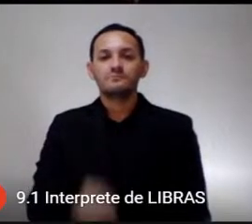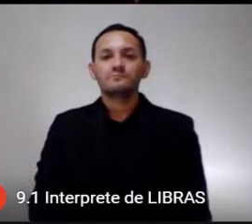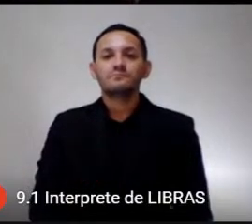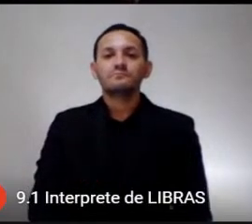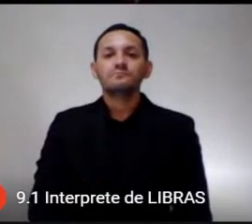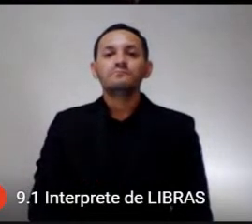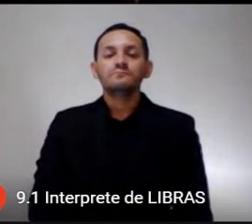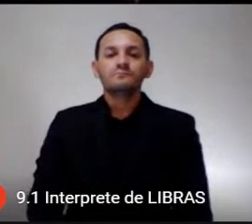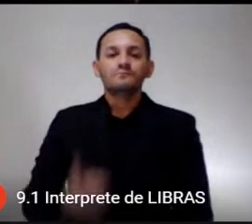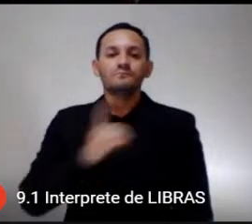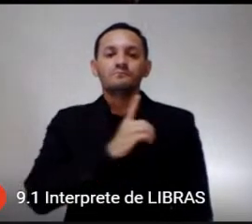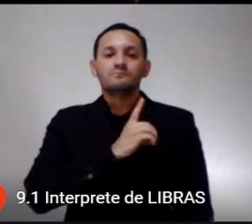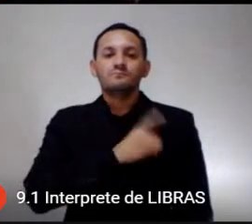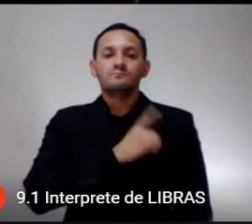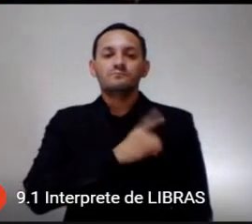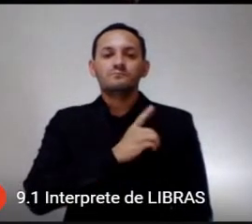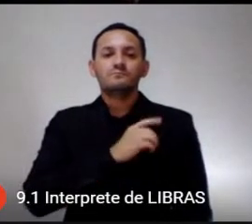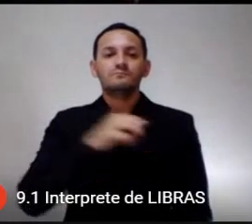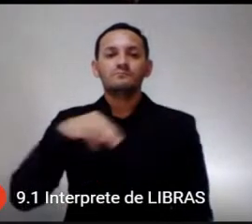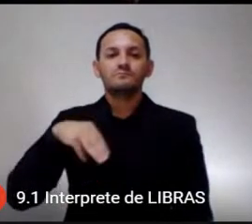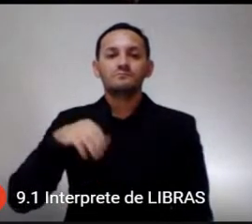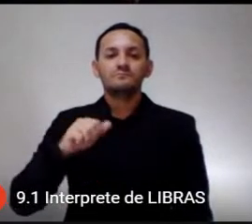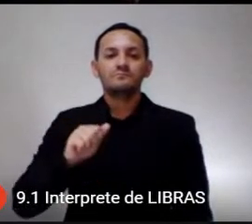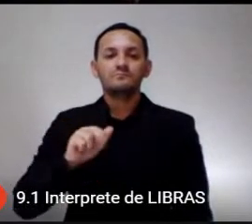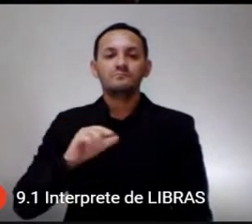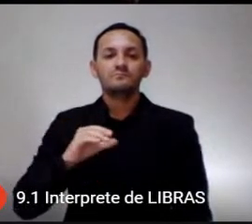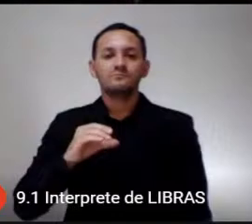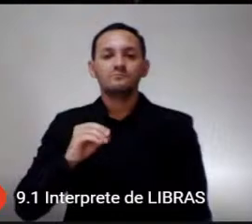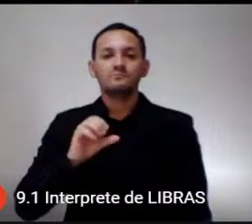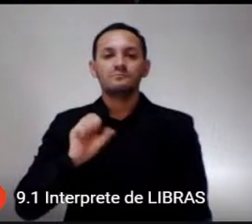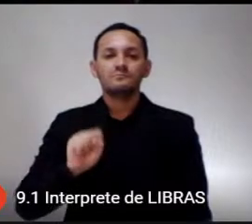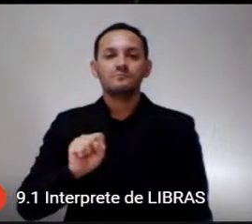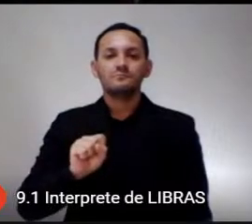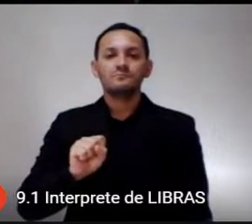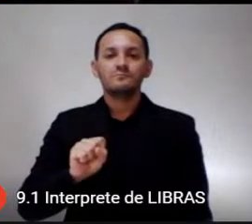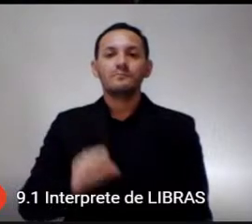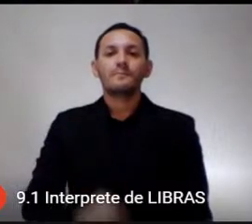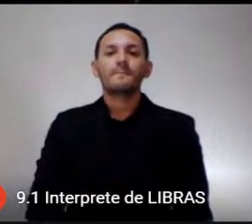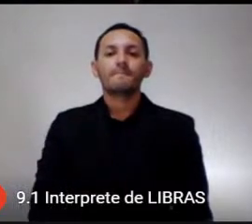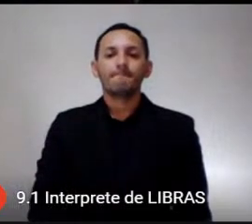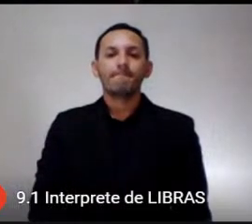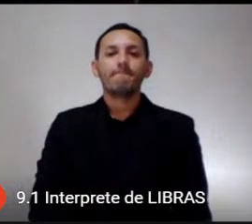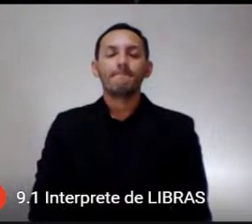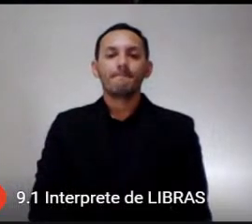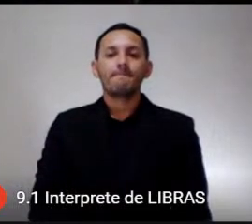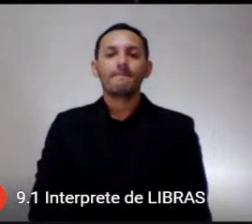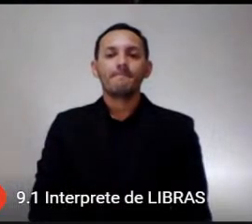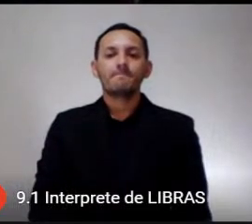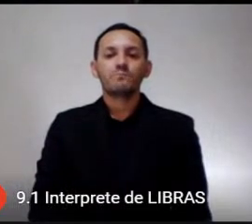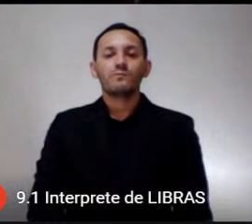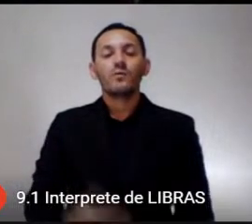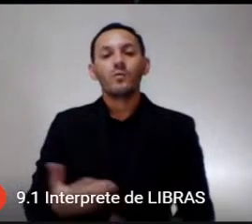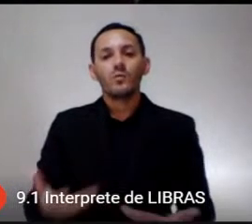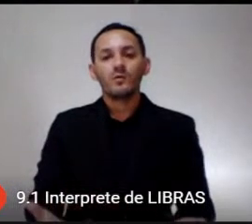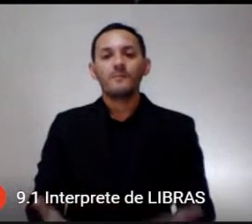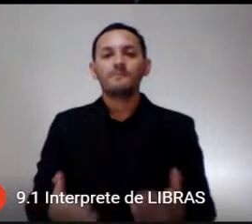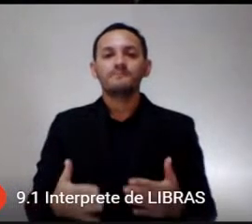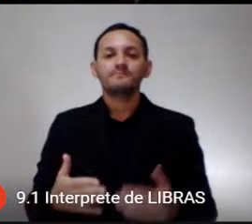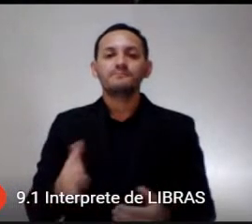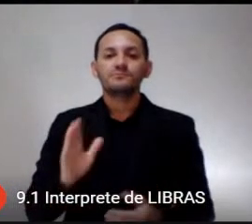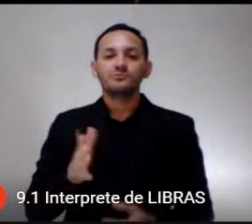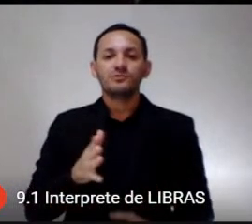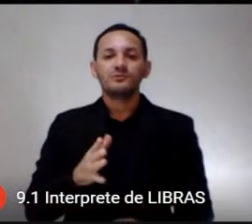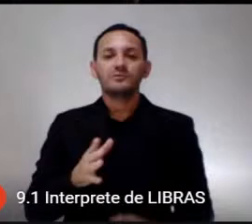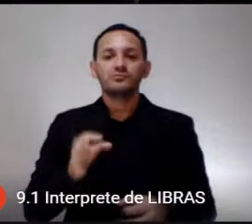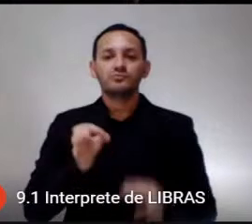Boas. O doutor Marcelo Cordeiro está com o acordo em mãos. Vossa Excelência, na